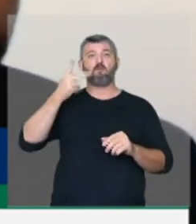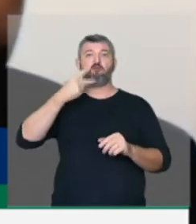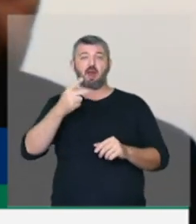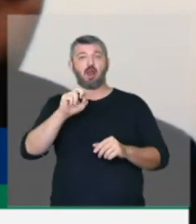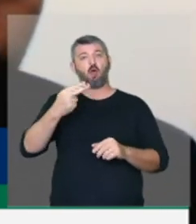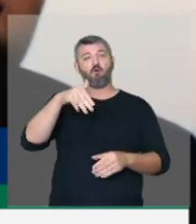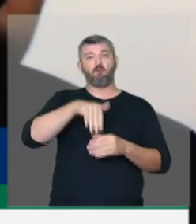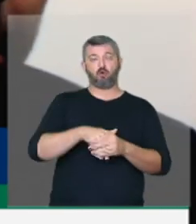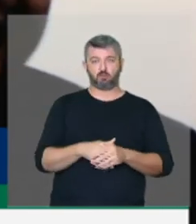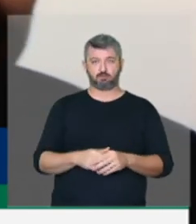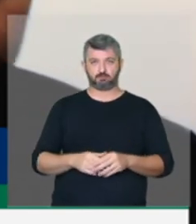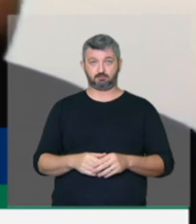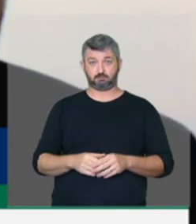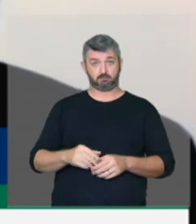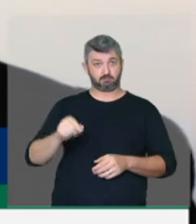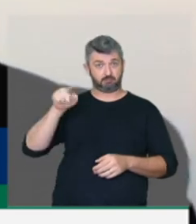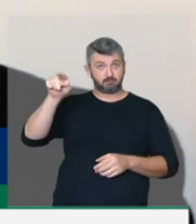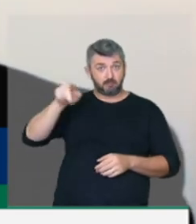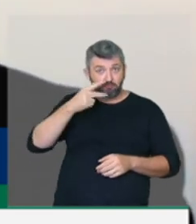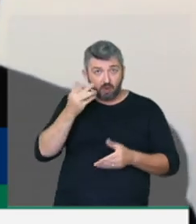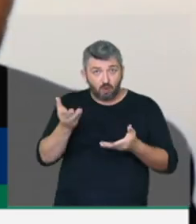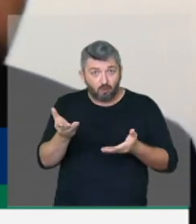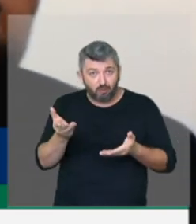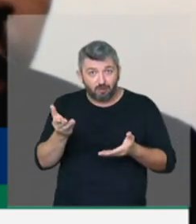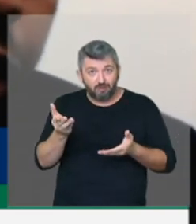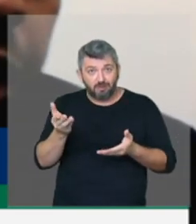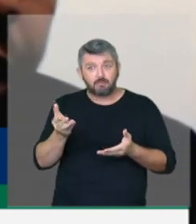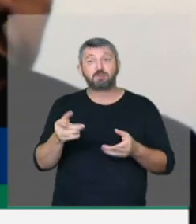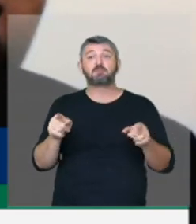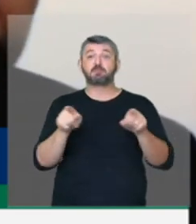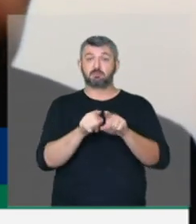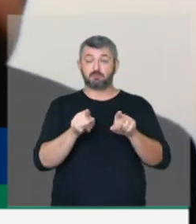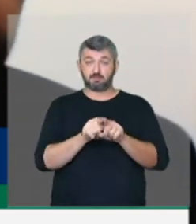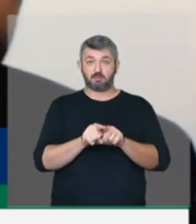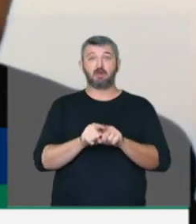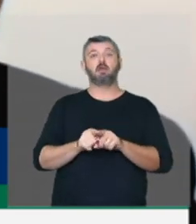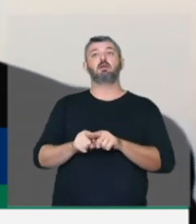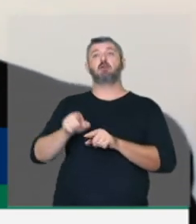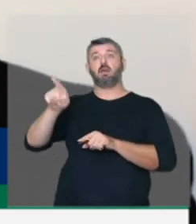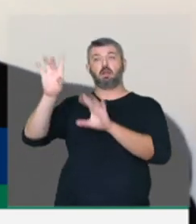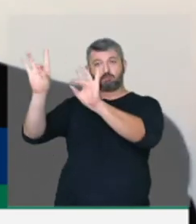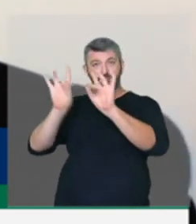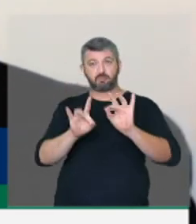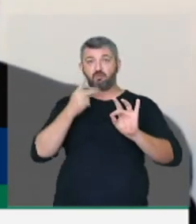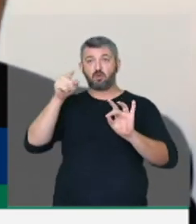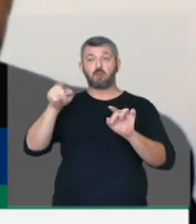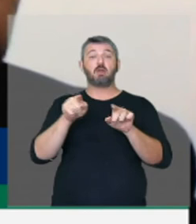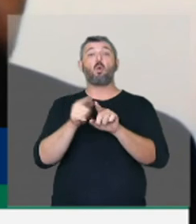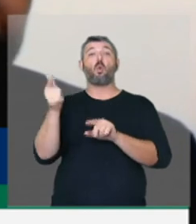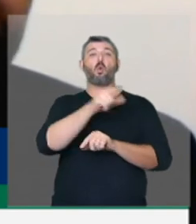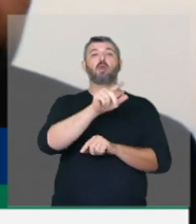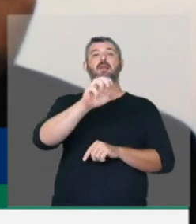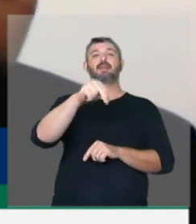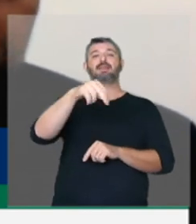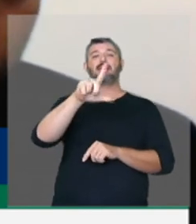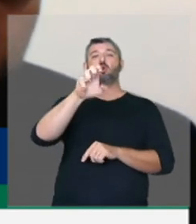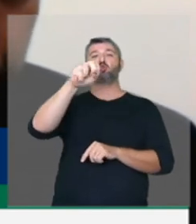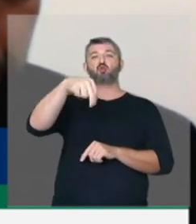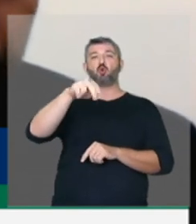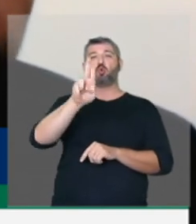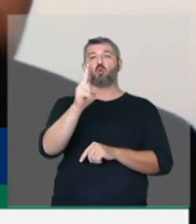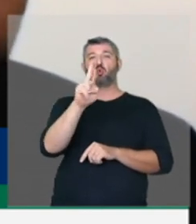fecho aspas e cito, através das palavras do ministro Alexandre de Moraes, Nelson Hungria, que nas